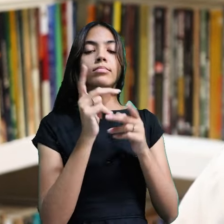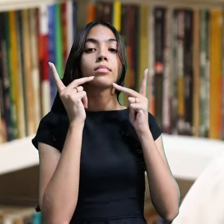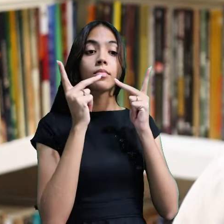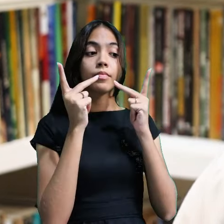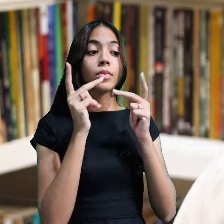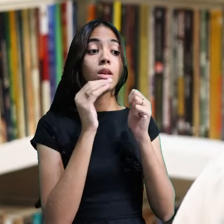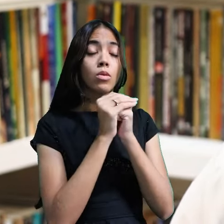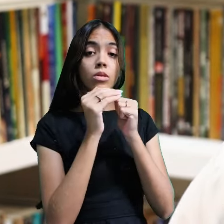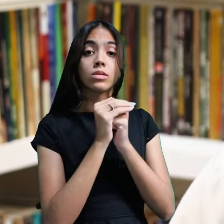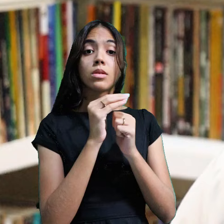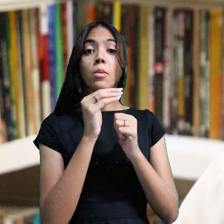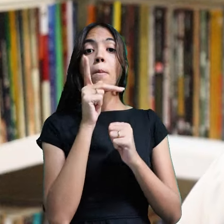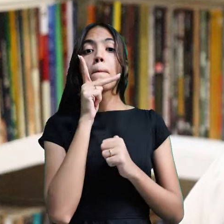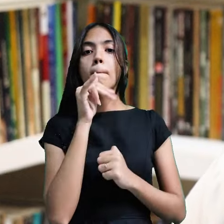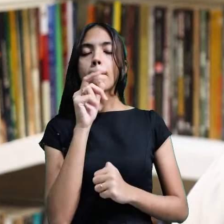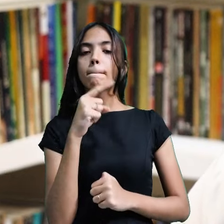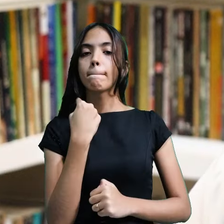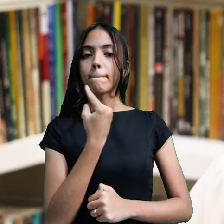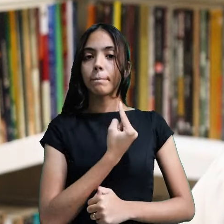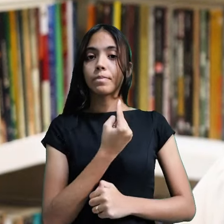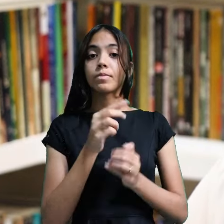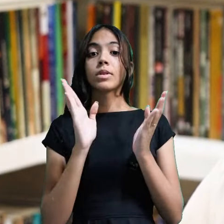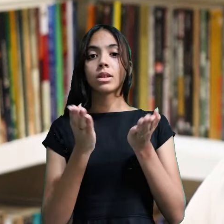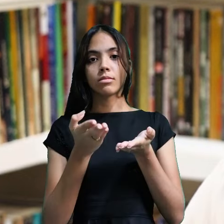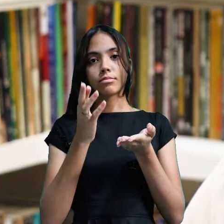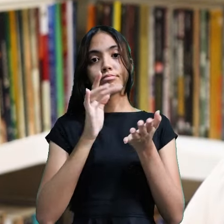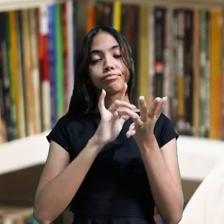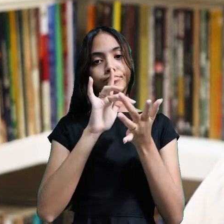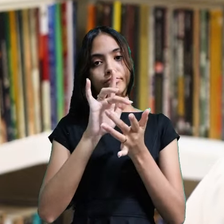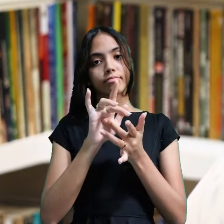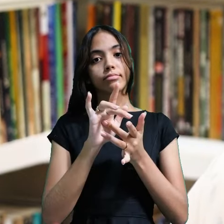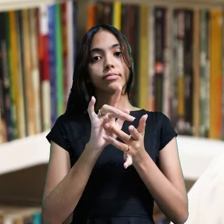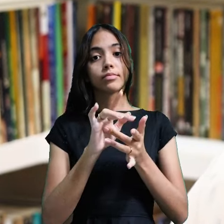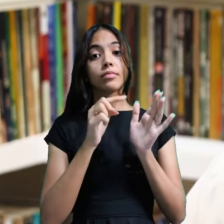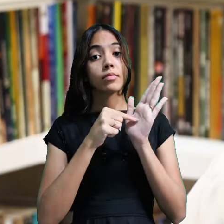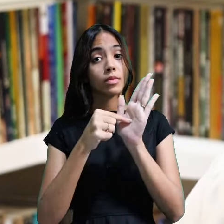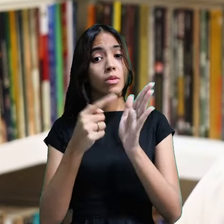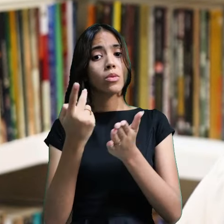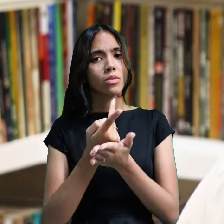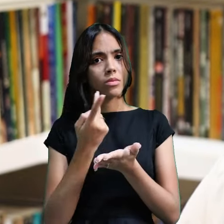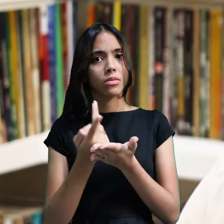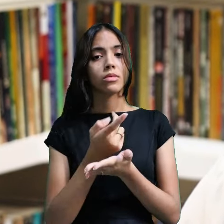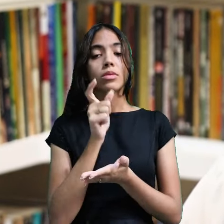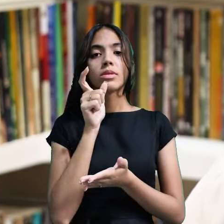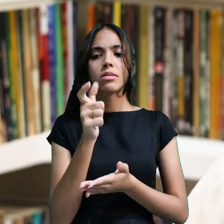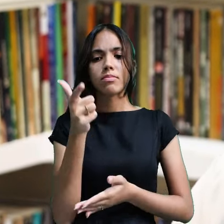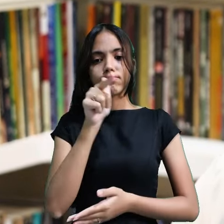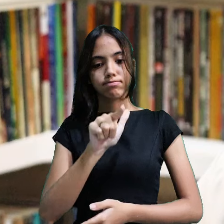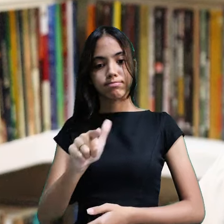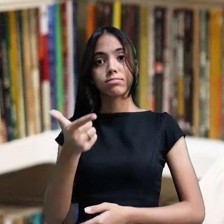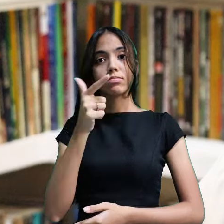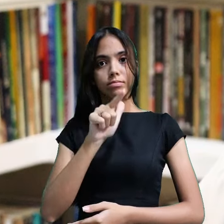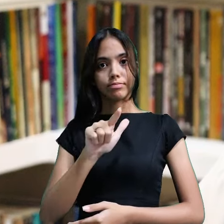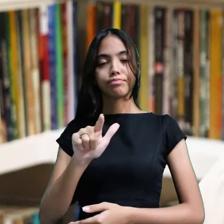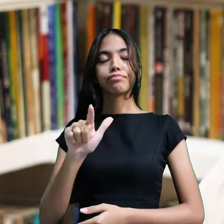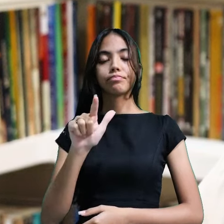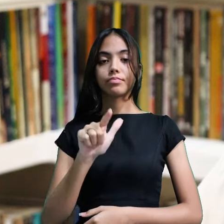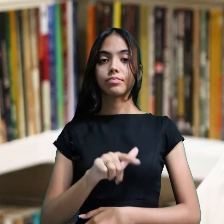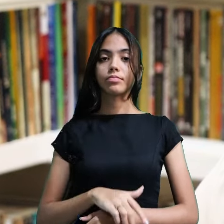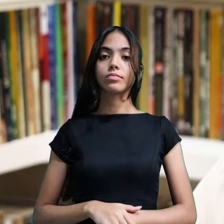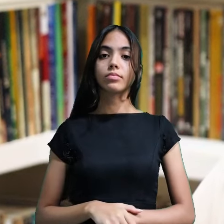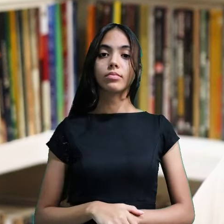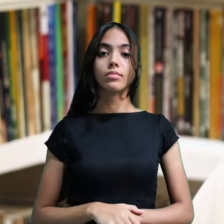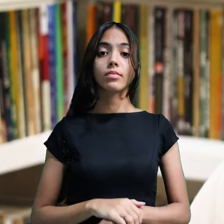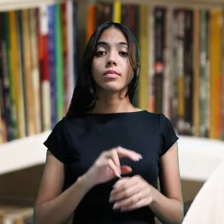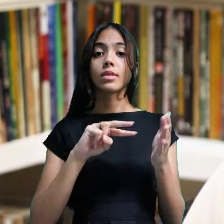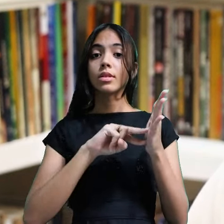oração do Pai Nosso. Agora, o mestre alerta sobre o erro da repetição das palavras. O termo grego